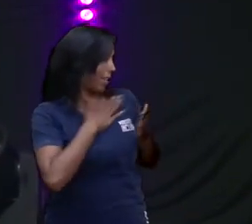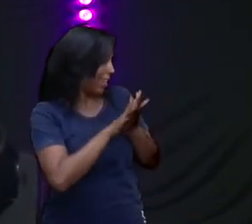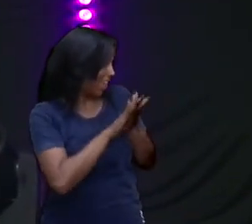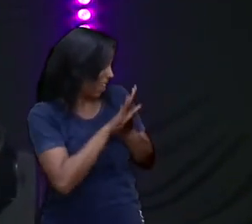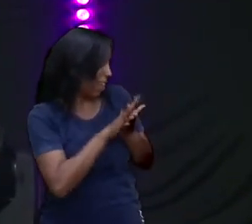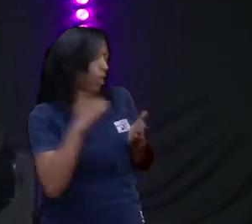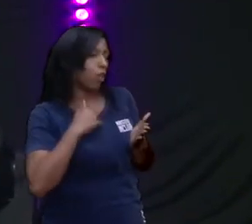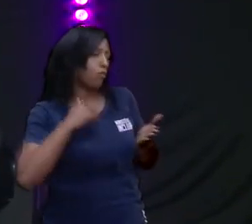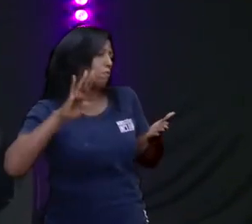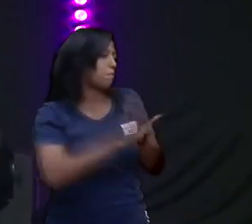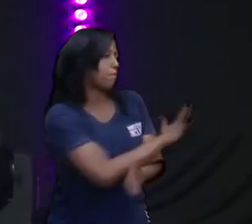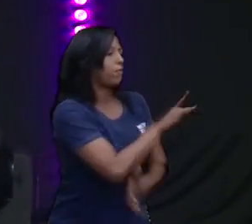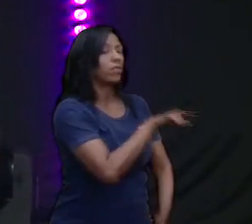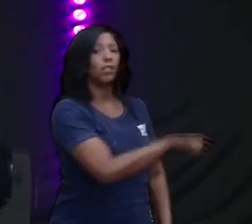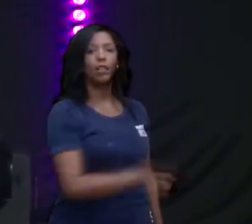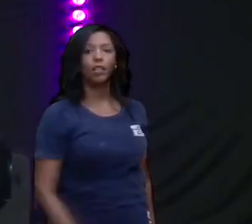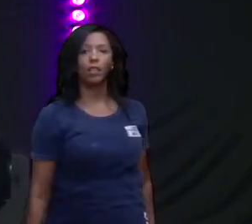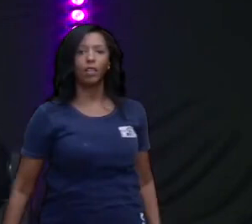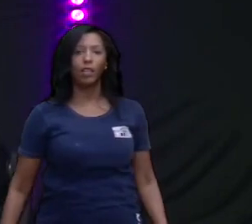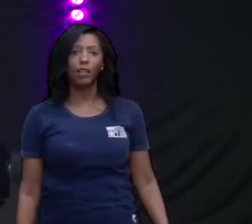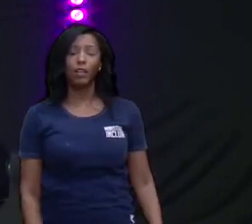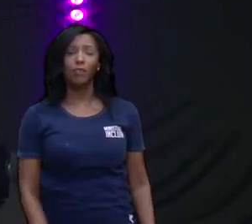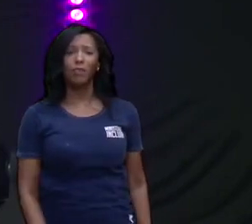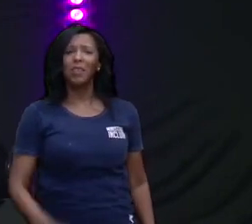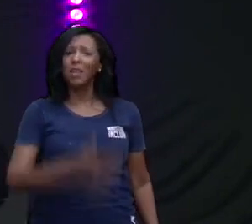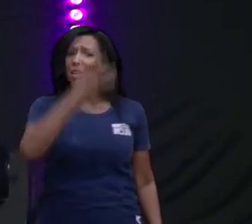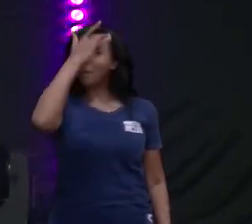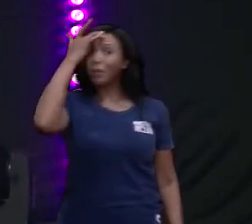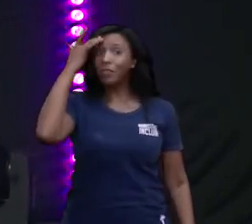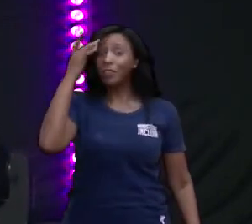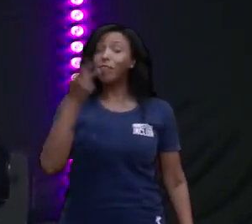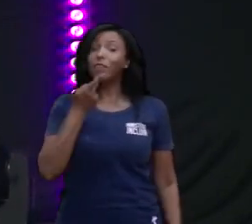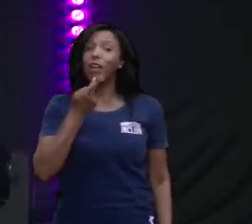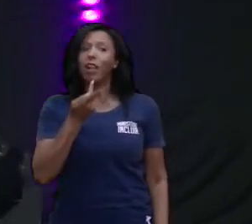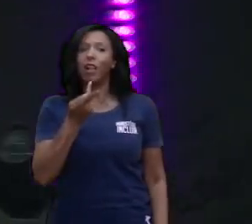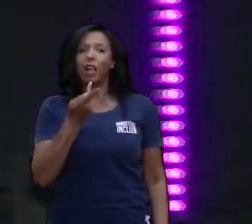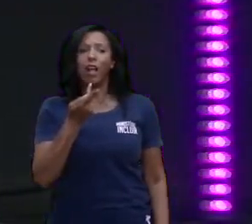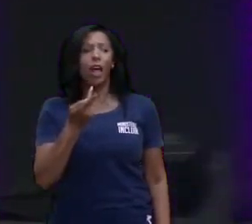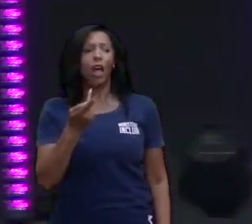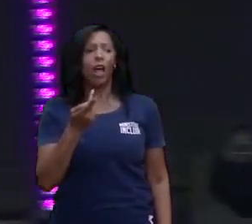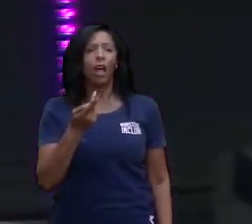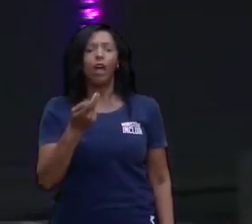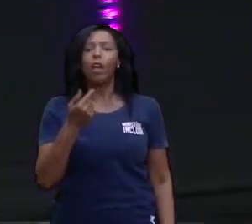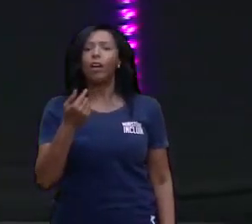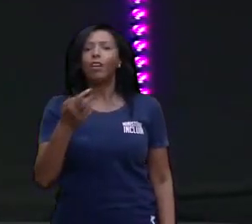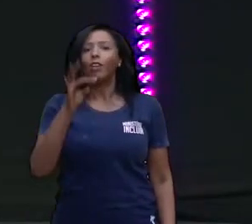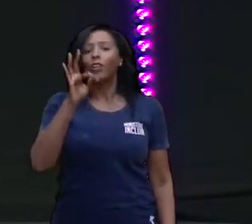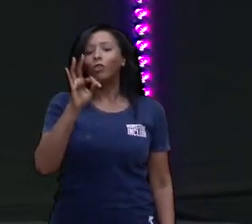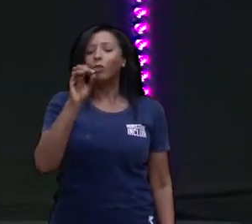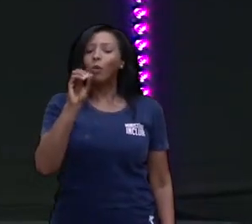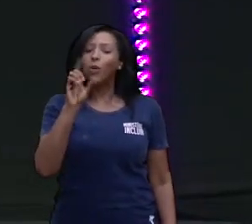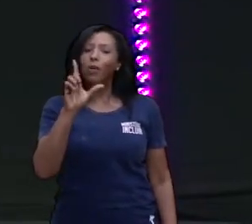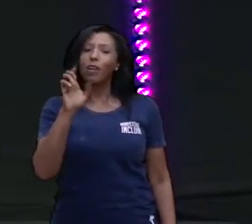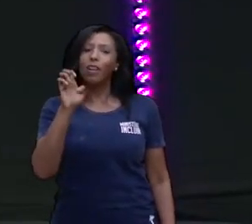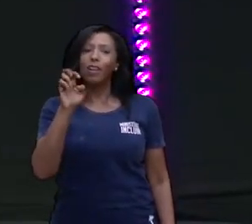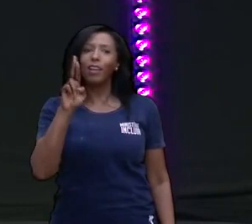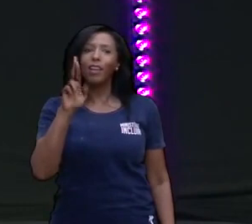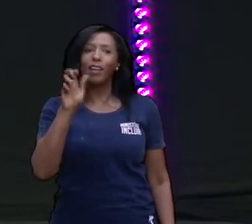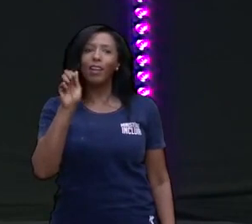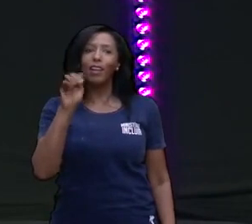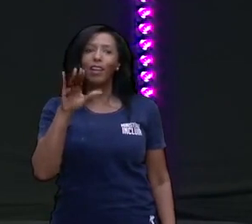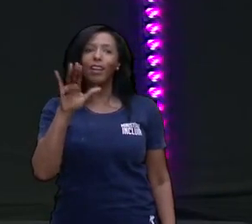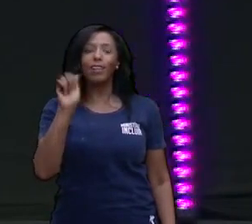é justamente as pessoas que vêm falar de tolerância e são justamente as pessoas que vêm falar de preconceito